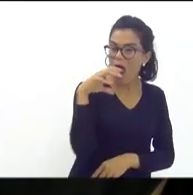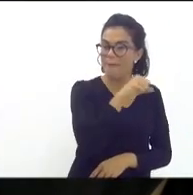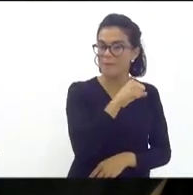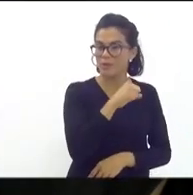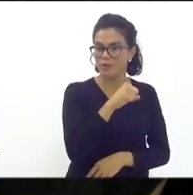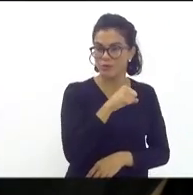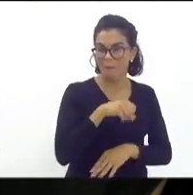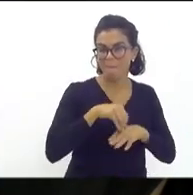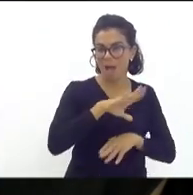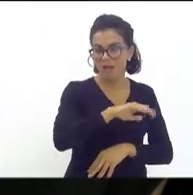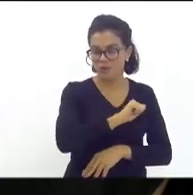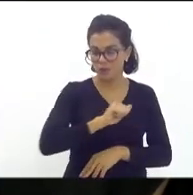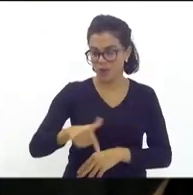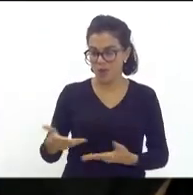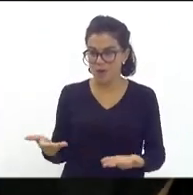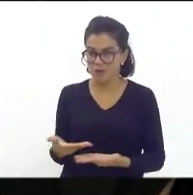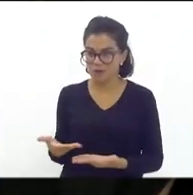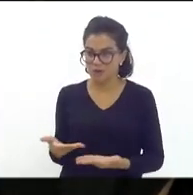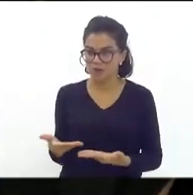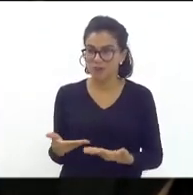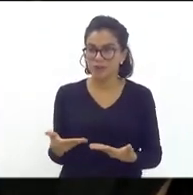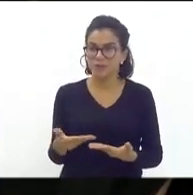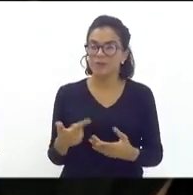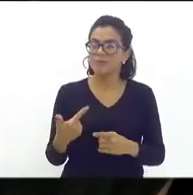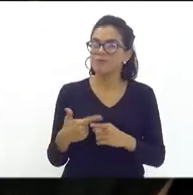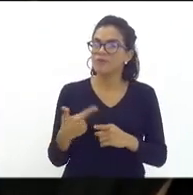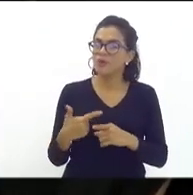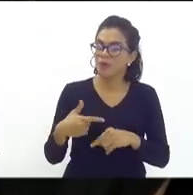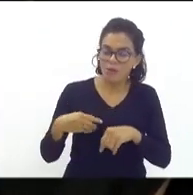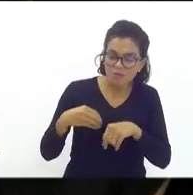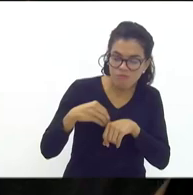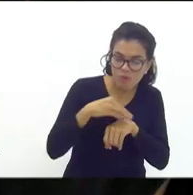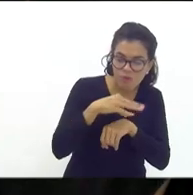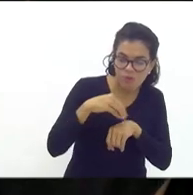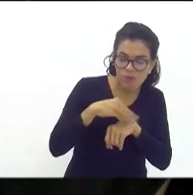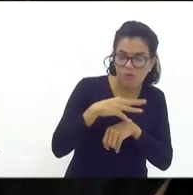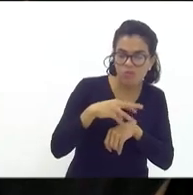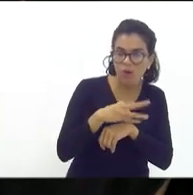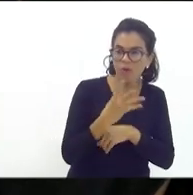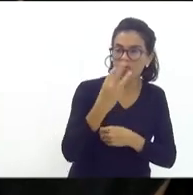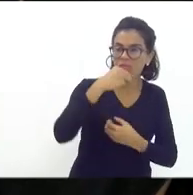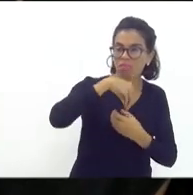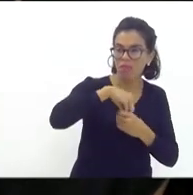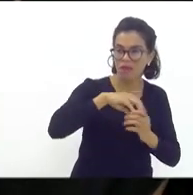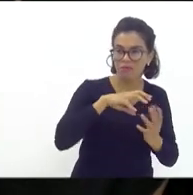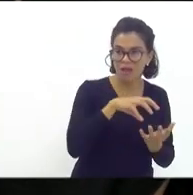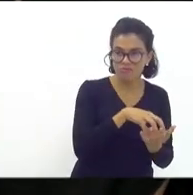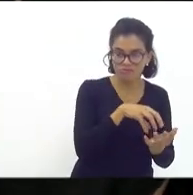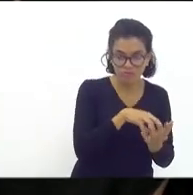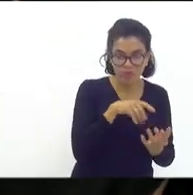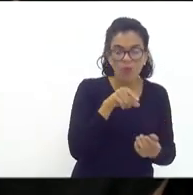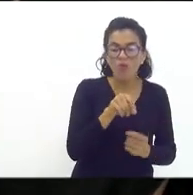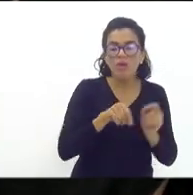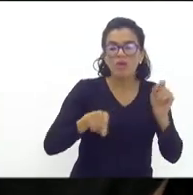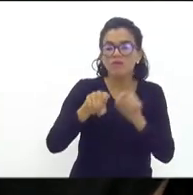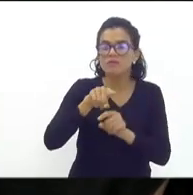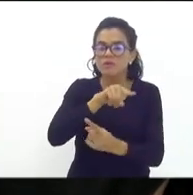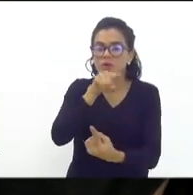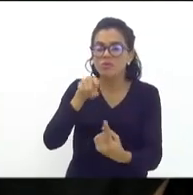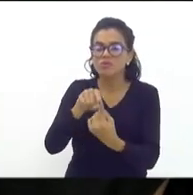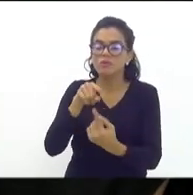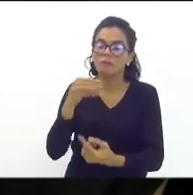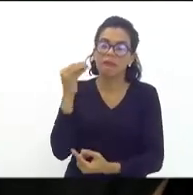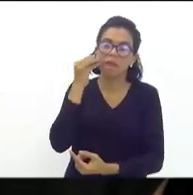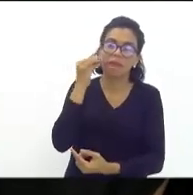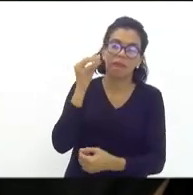somos hoje porque até agora o que se colocou para dentro da agência eu vi que ainda não é o suficiente o que que vocês pensam em fazer para melhorar